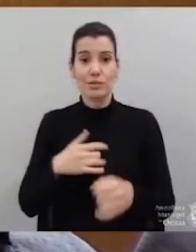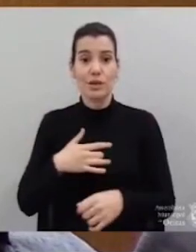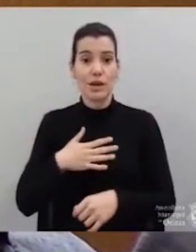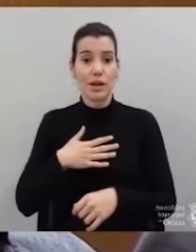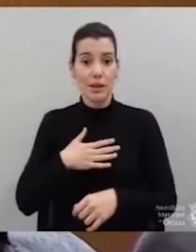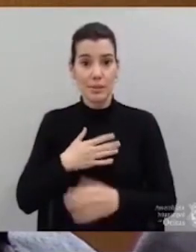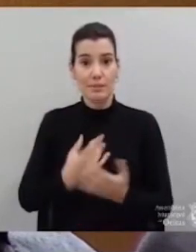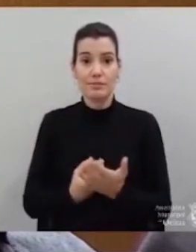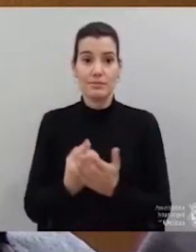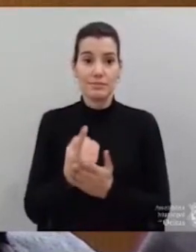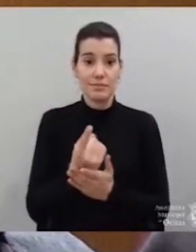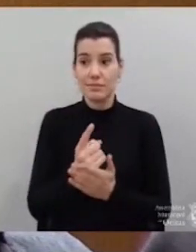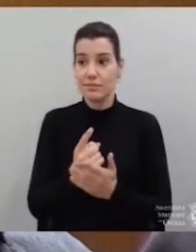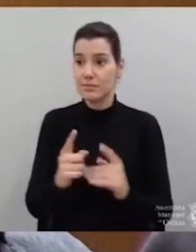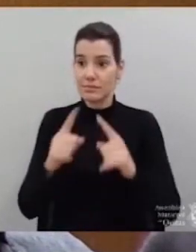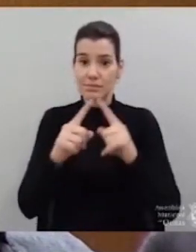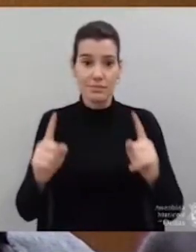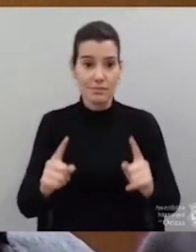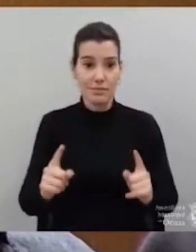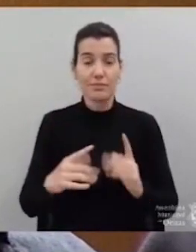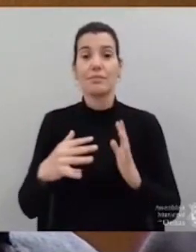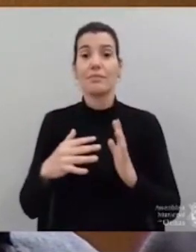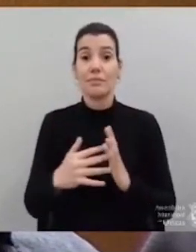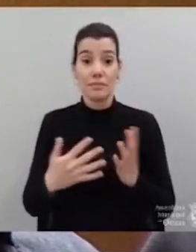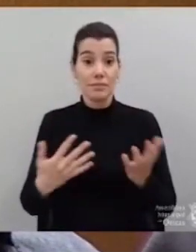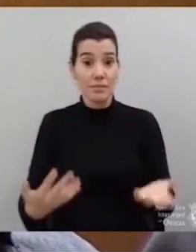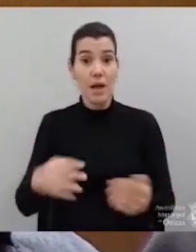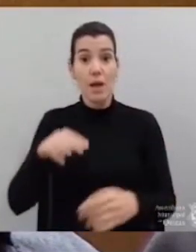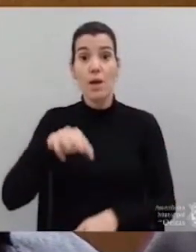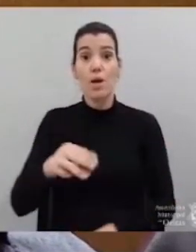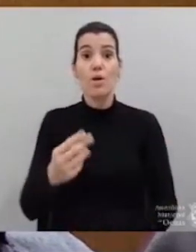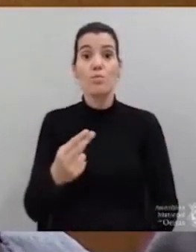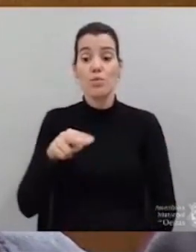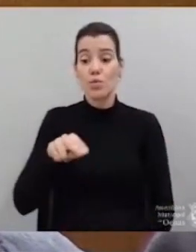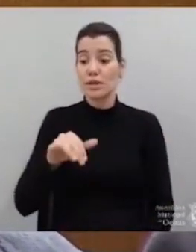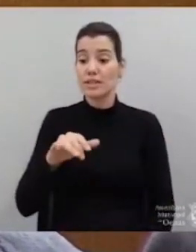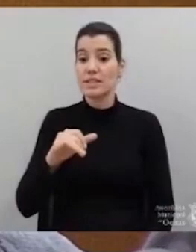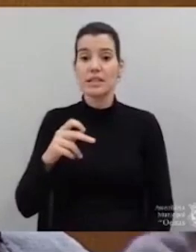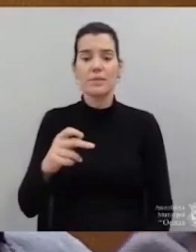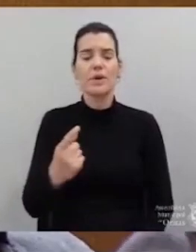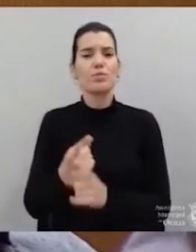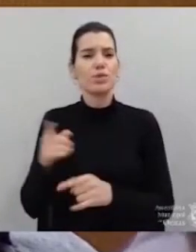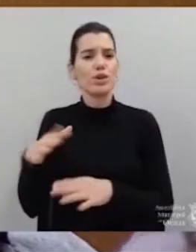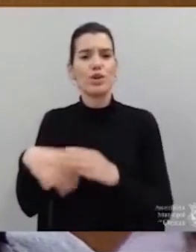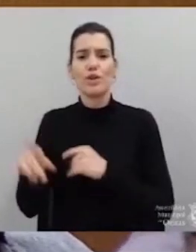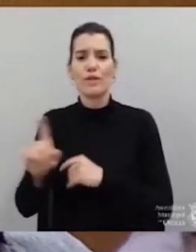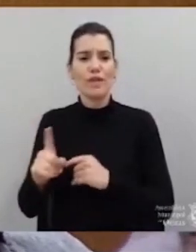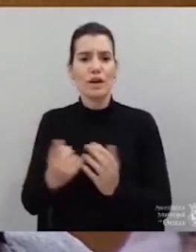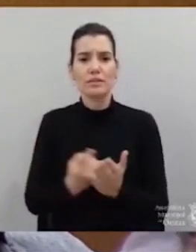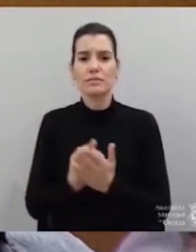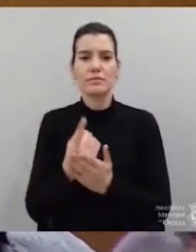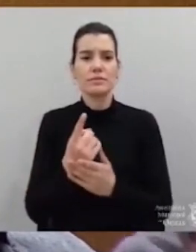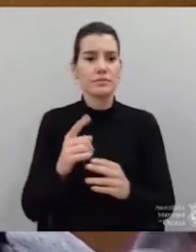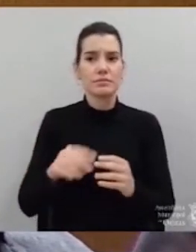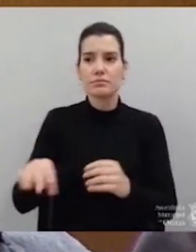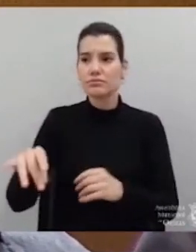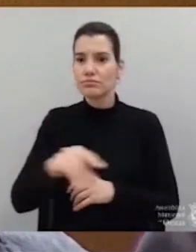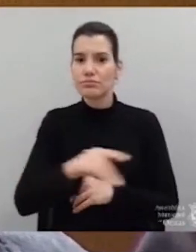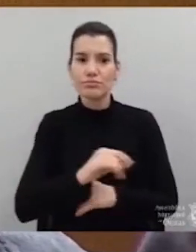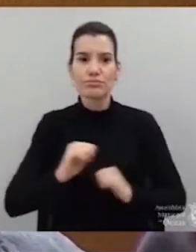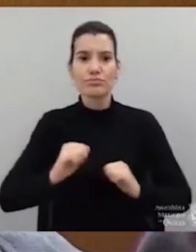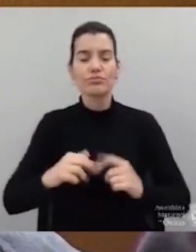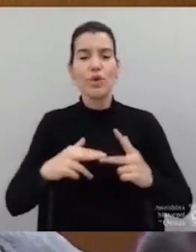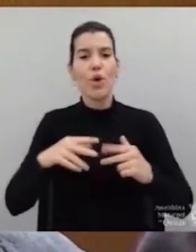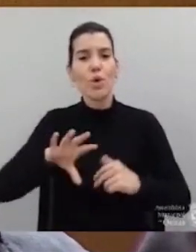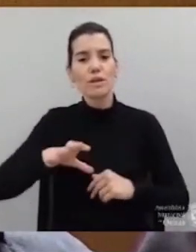e cadastro, a Municípia, não a coloca a fazer o cadastro predial deste concelho, podendo até rentabilizar, deste modo,